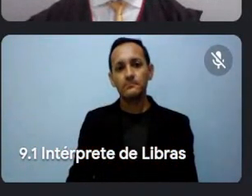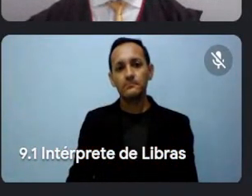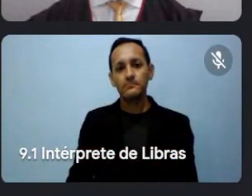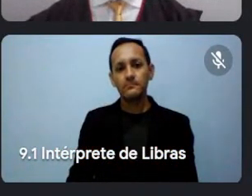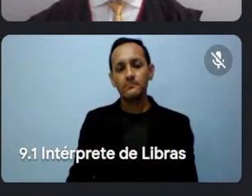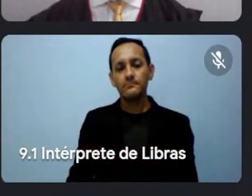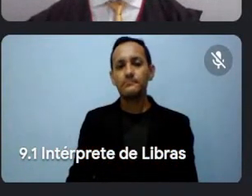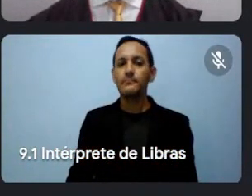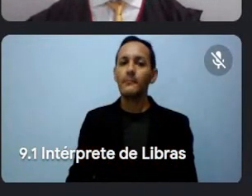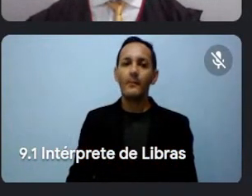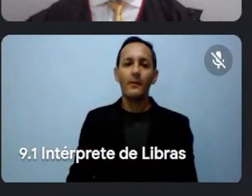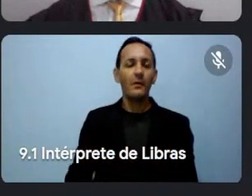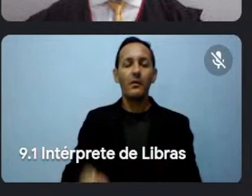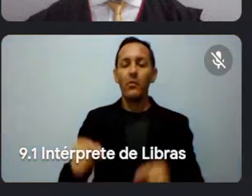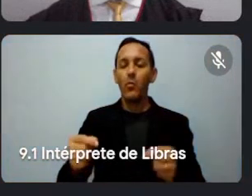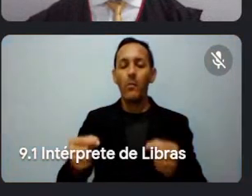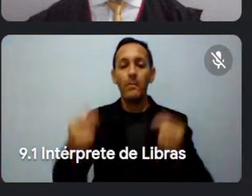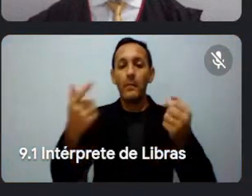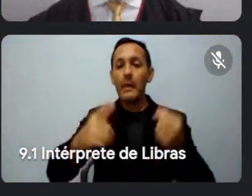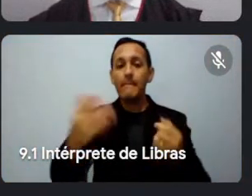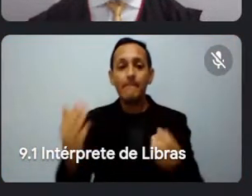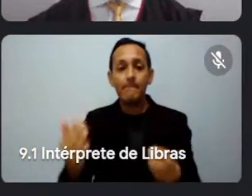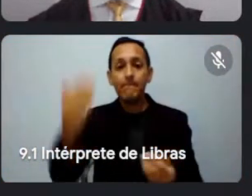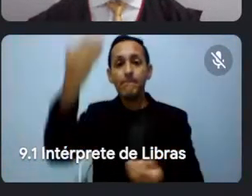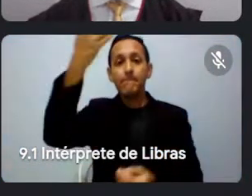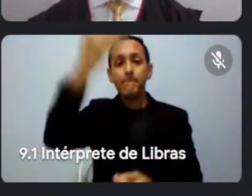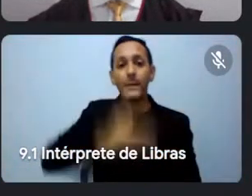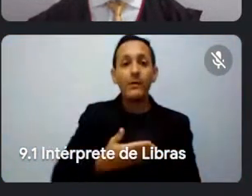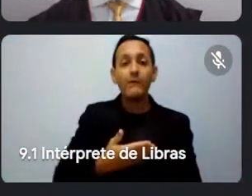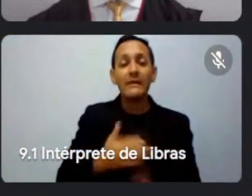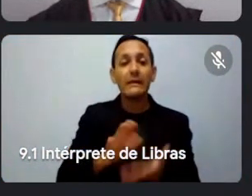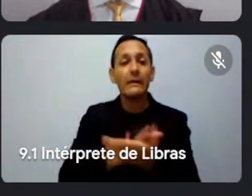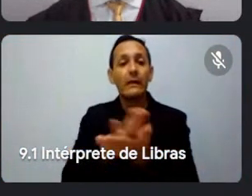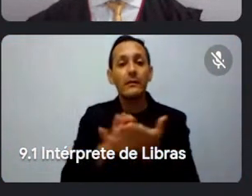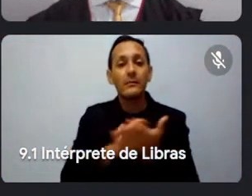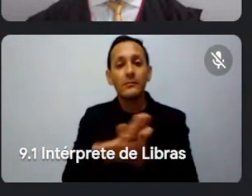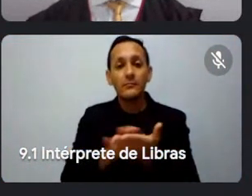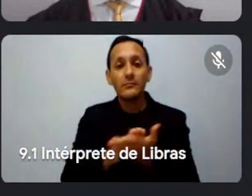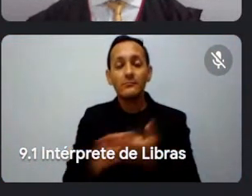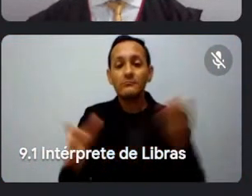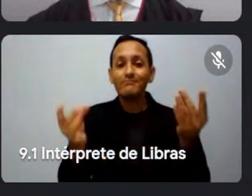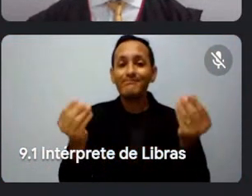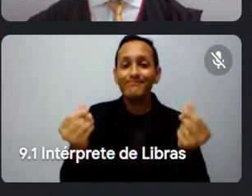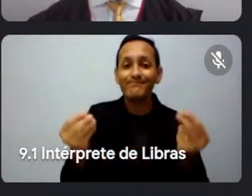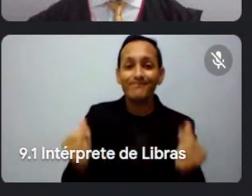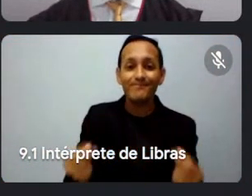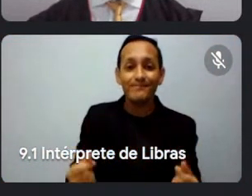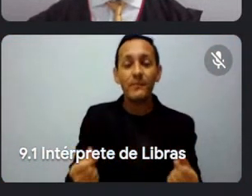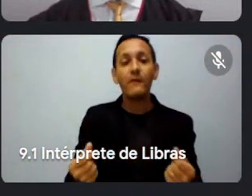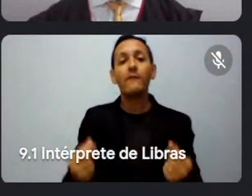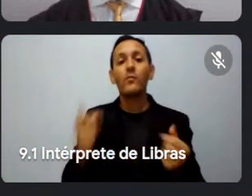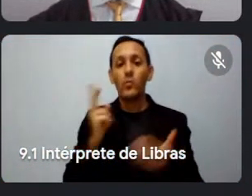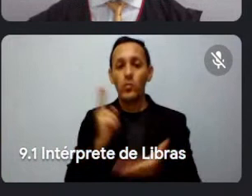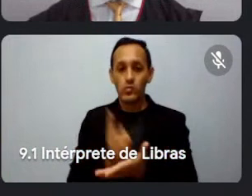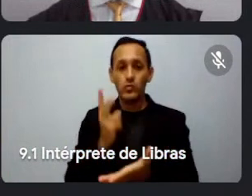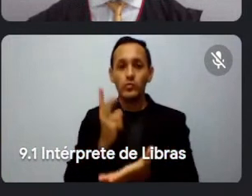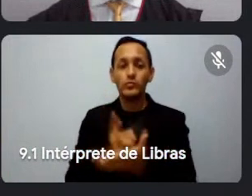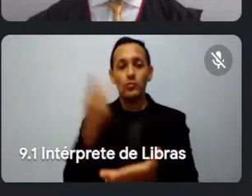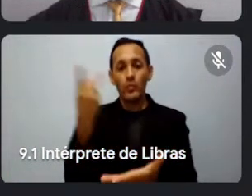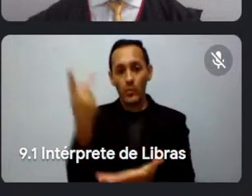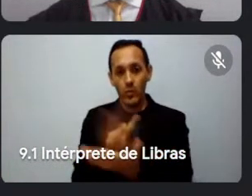alegação vazia de provas não há nenhum outro elemento nesse sentido então é a costela fica irregularidade